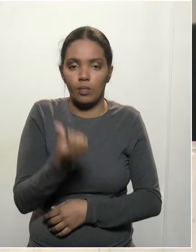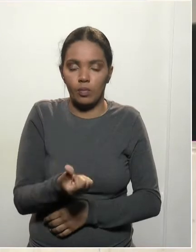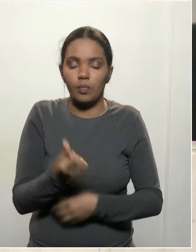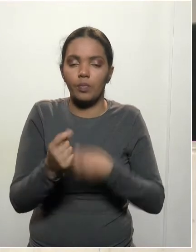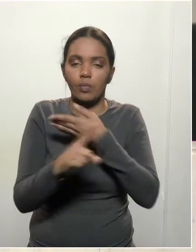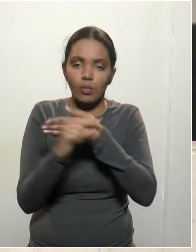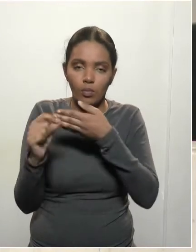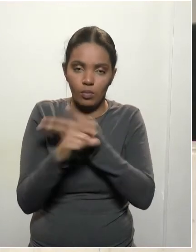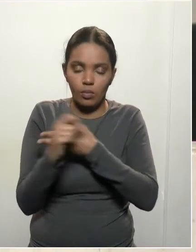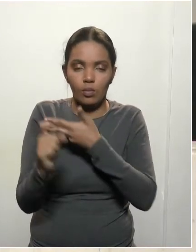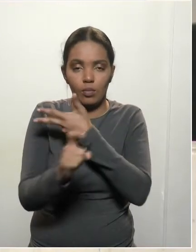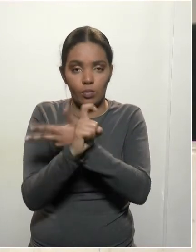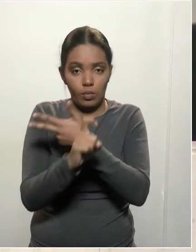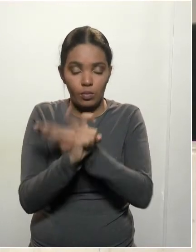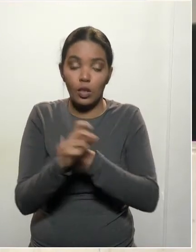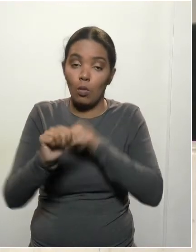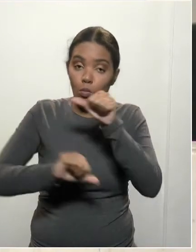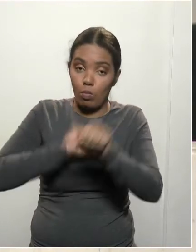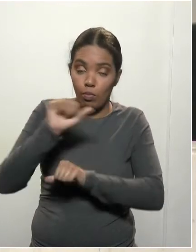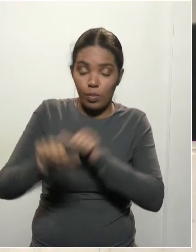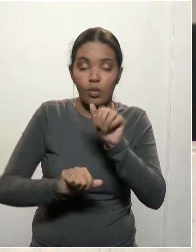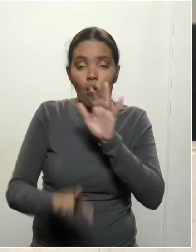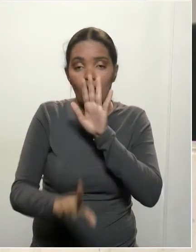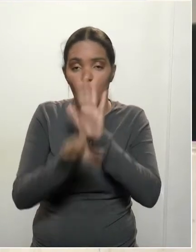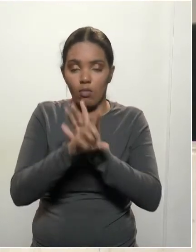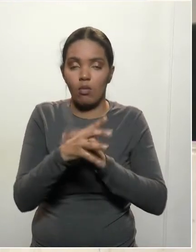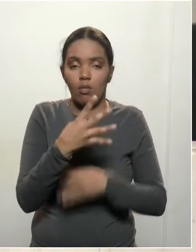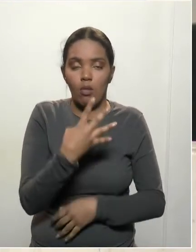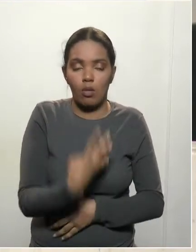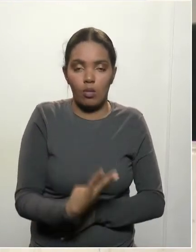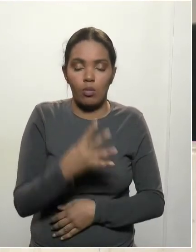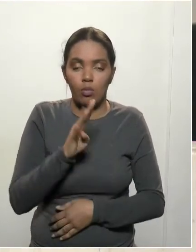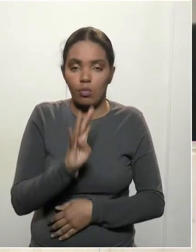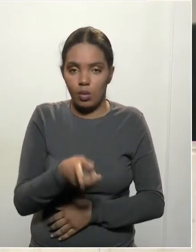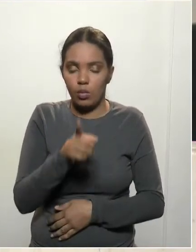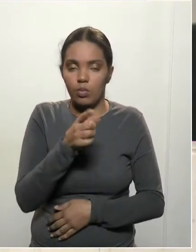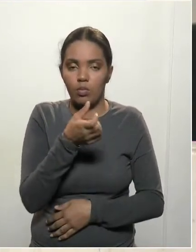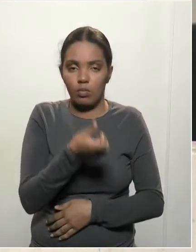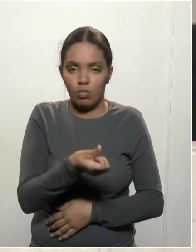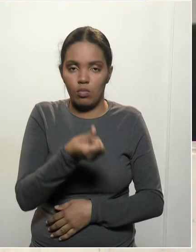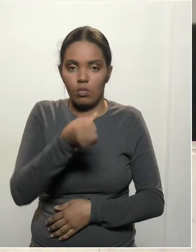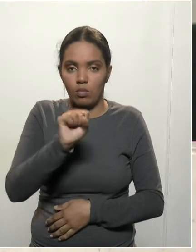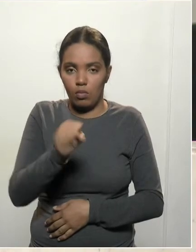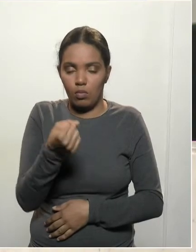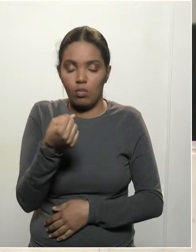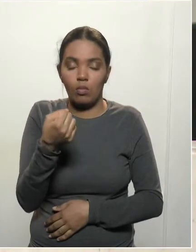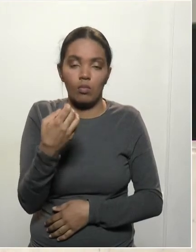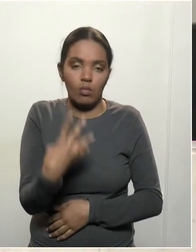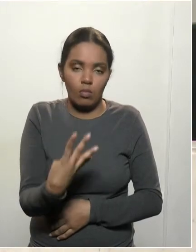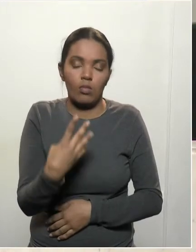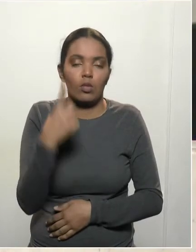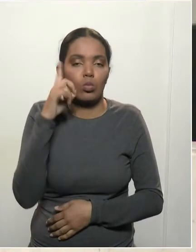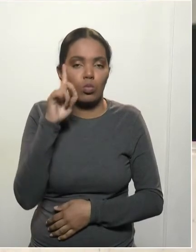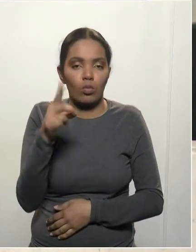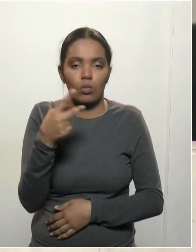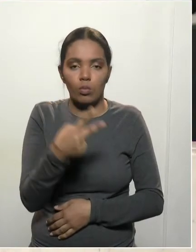Poder Executivo, altera dispositivo da lei 4.684, de 24 de janeiro